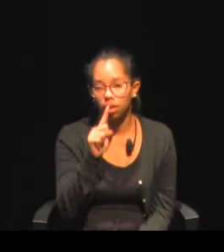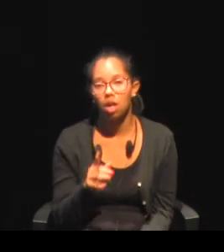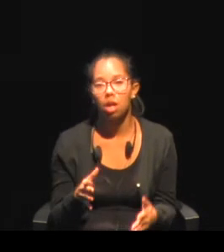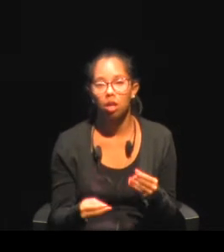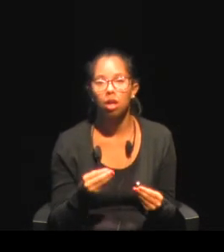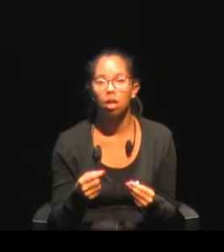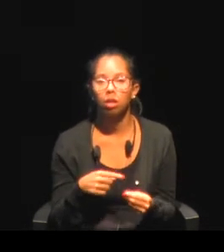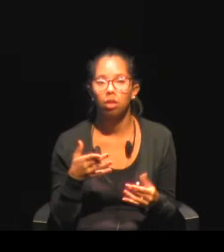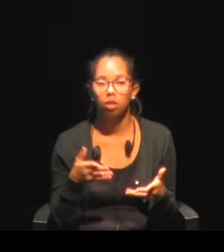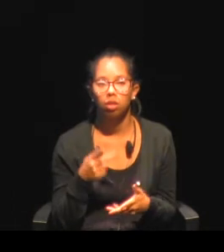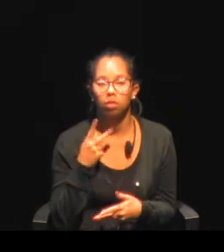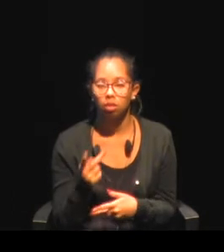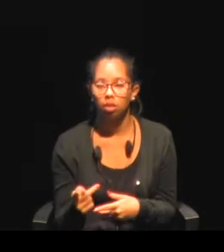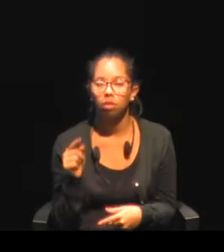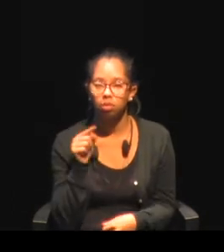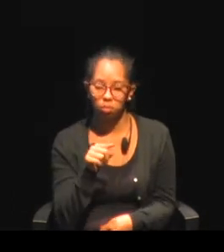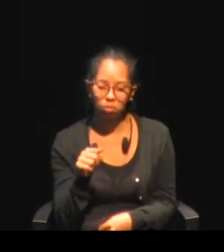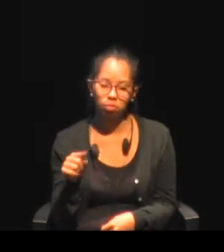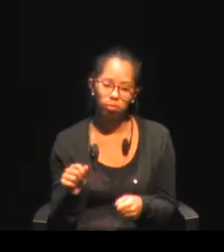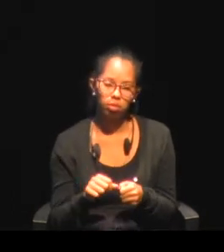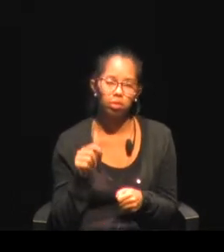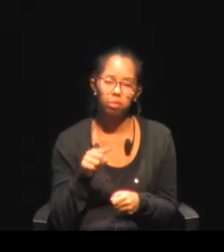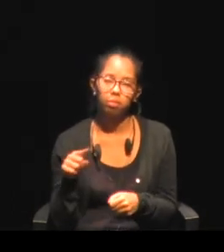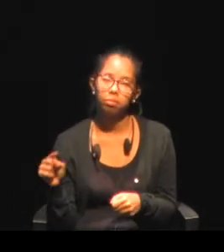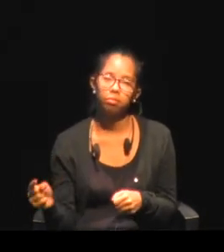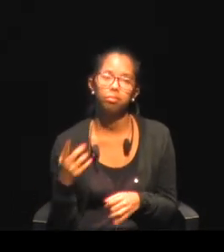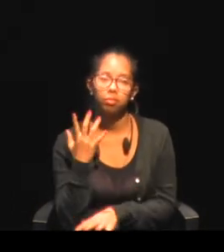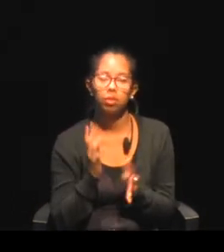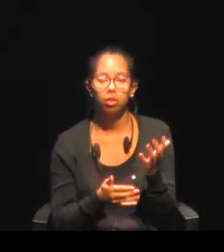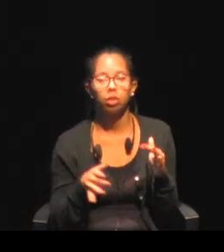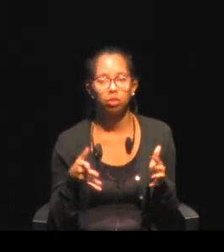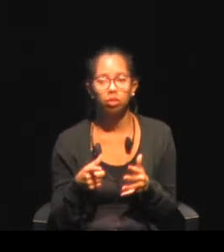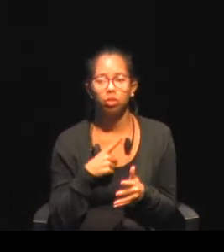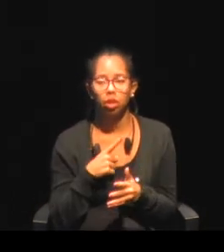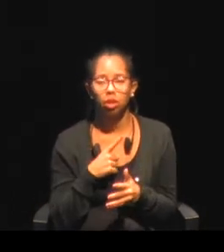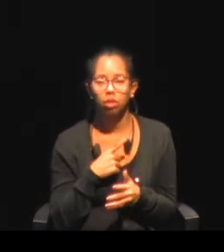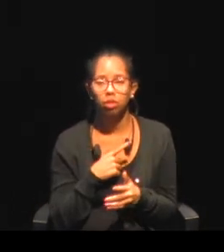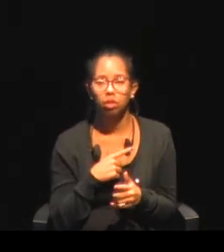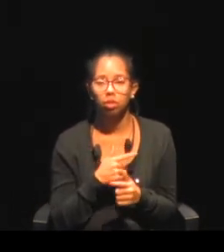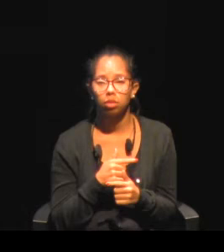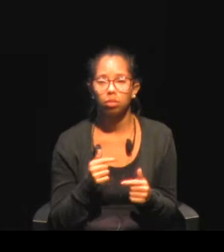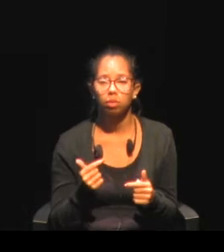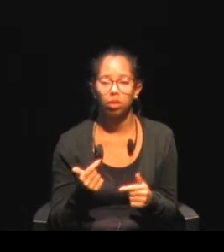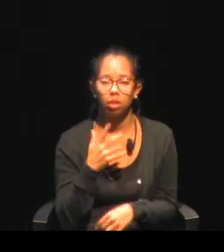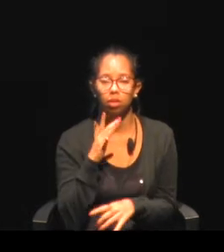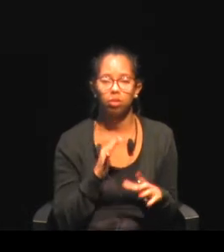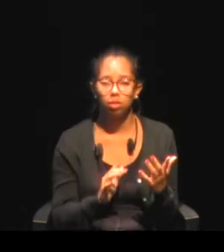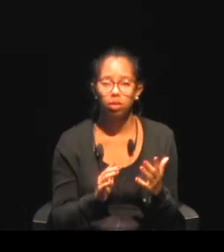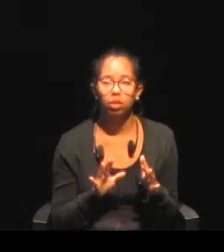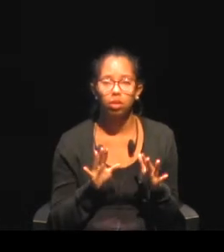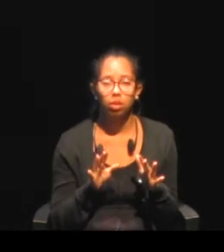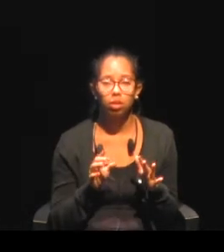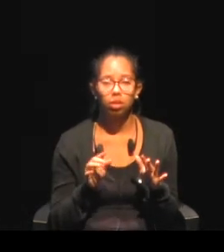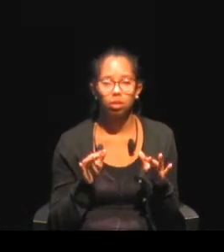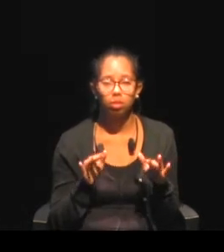A ideia, então, como eu disse, é fazer um contínuo de áreas verdes, né? Hoje já é uma grande área verde, mas é um grande estacionamento